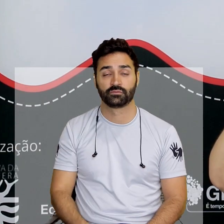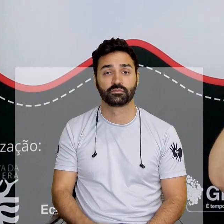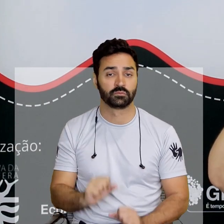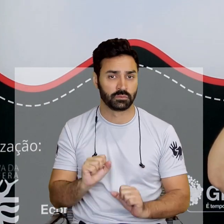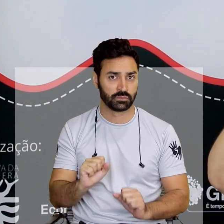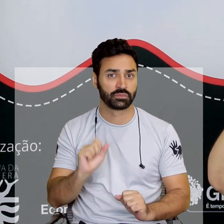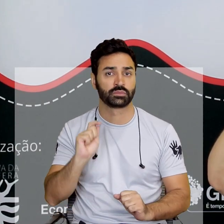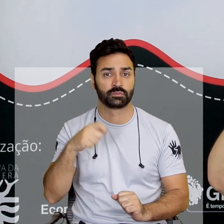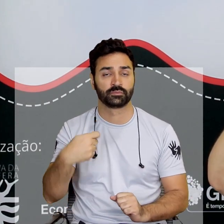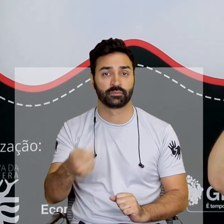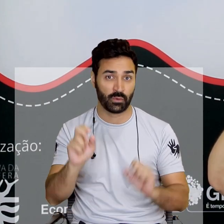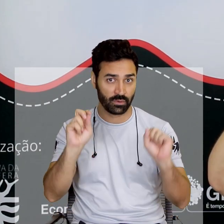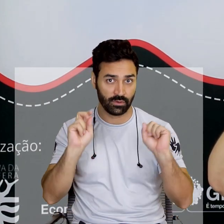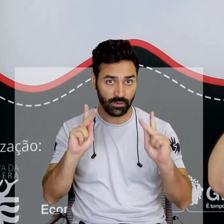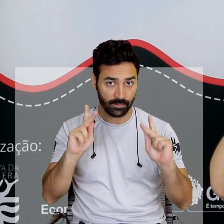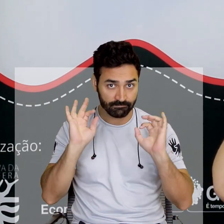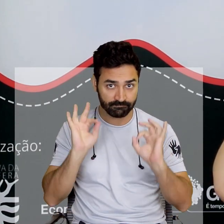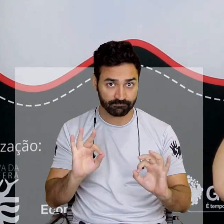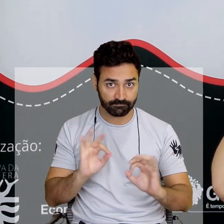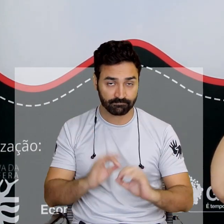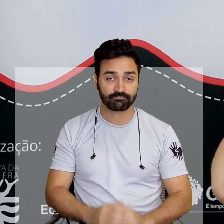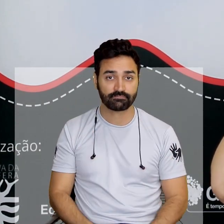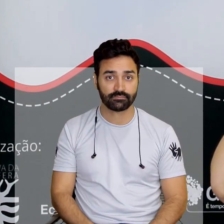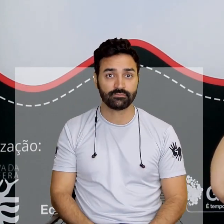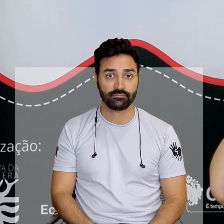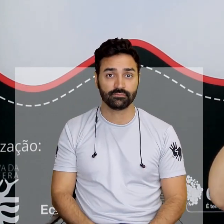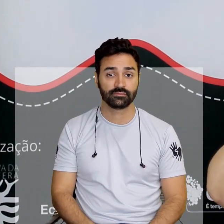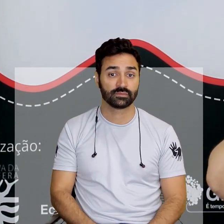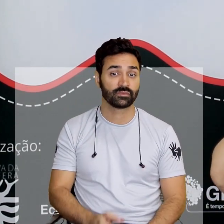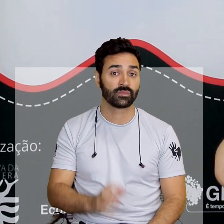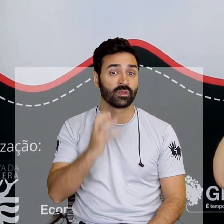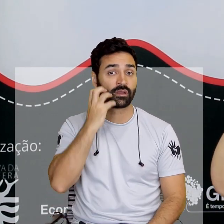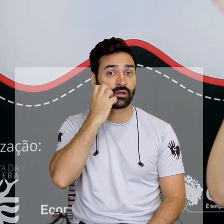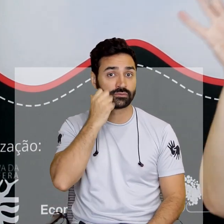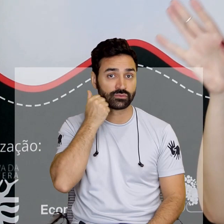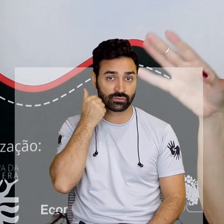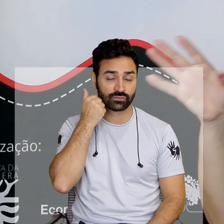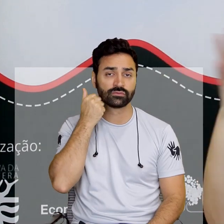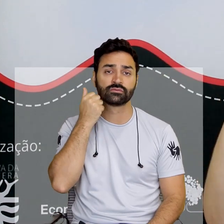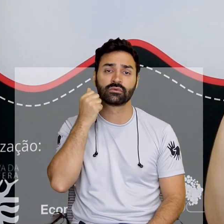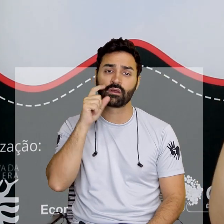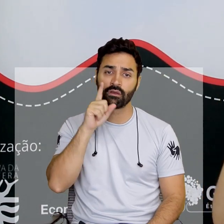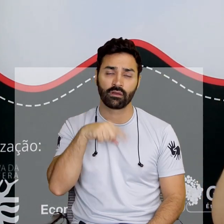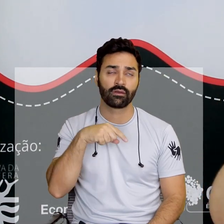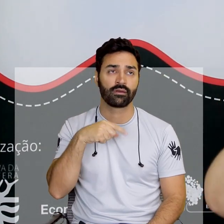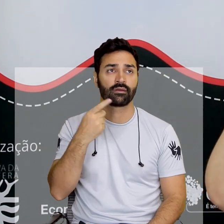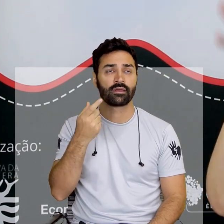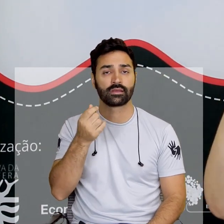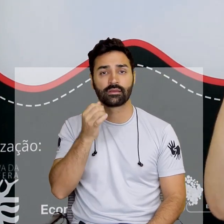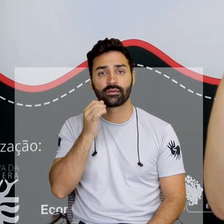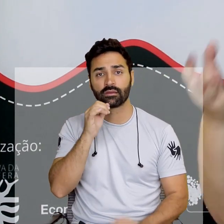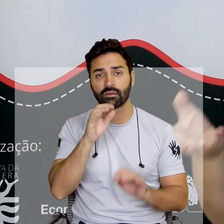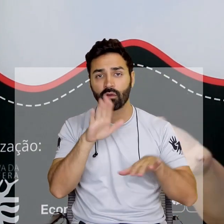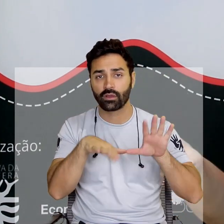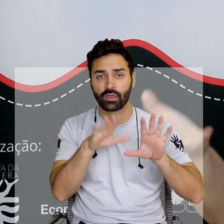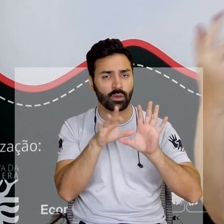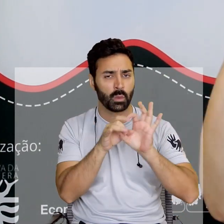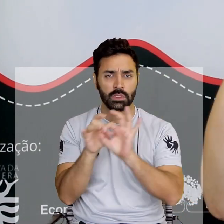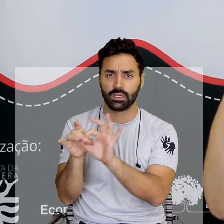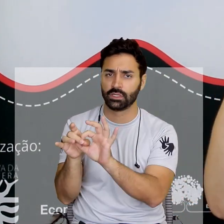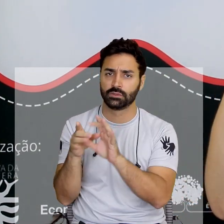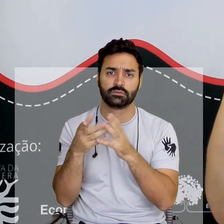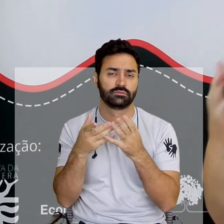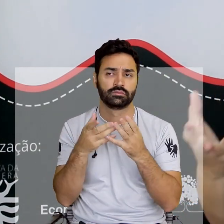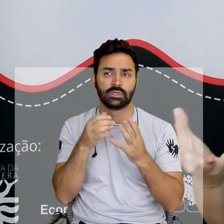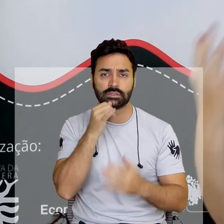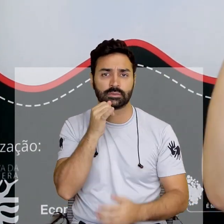Ok? Esse sinal para adoção é em qualquer nesse sentido de adoção, de